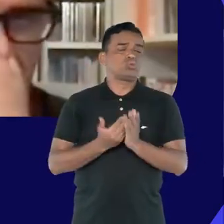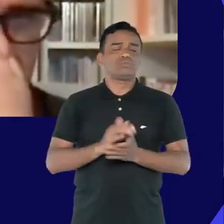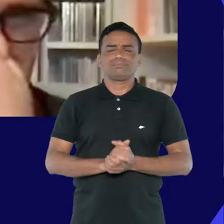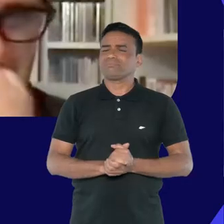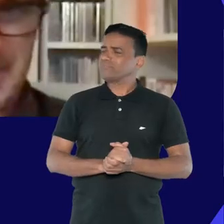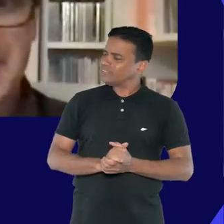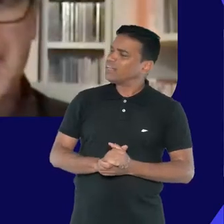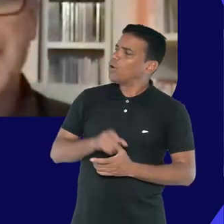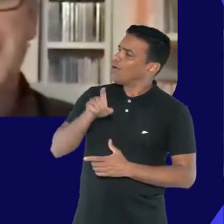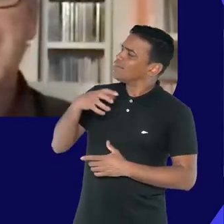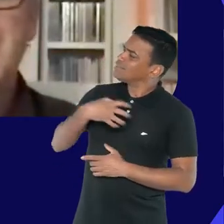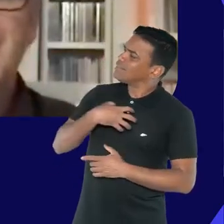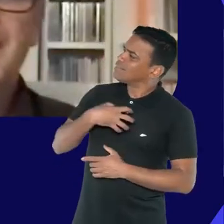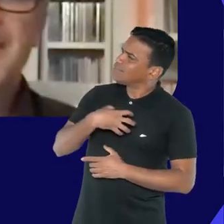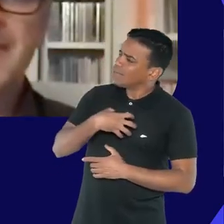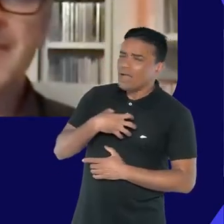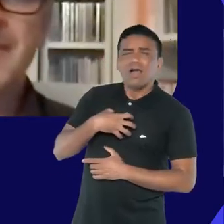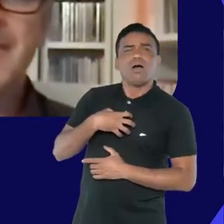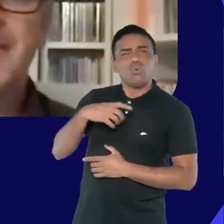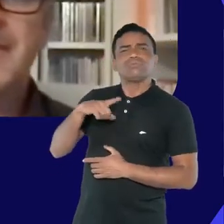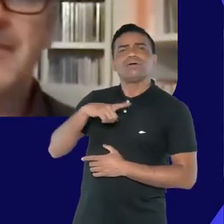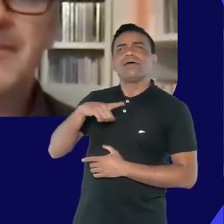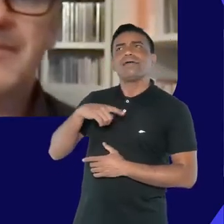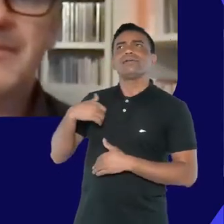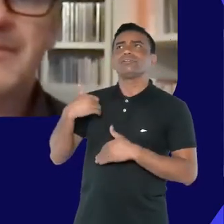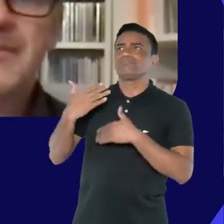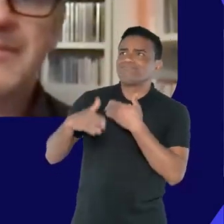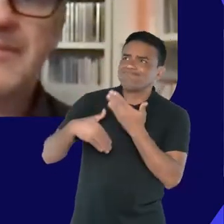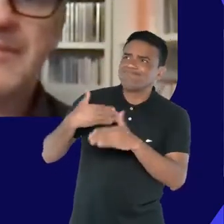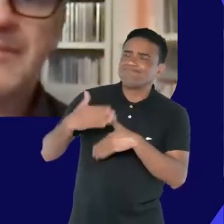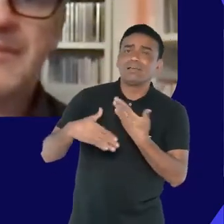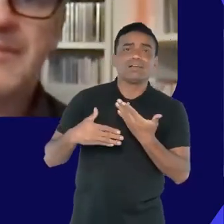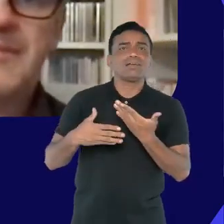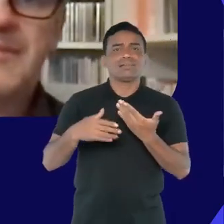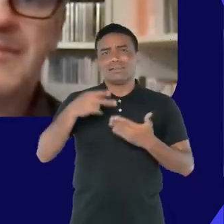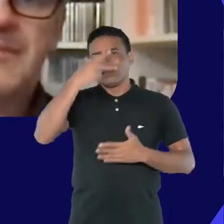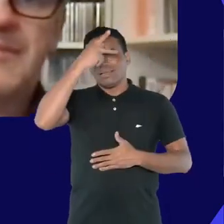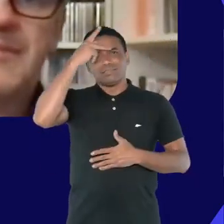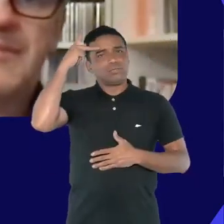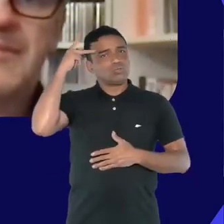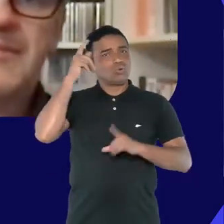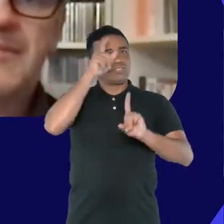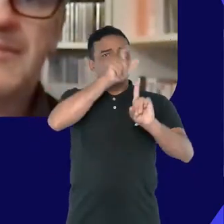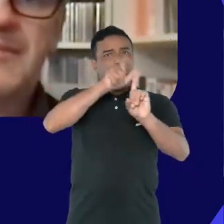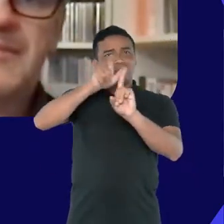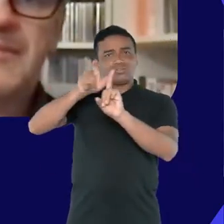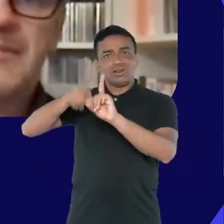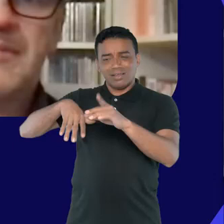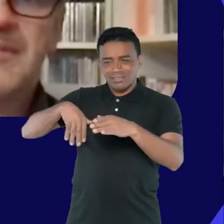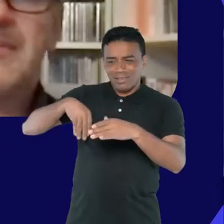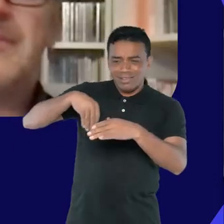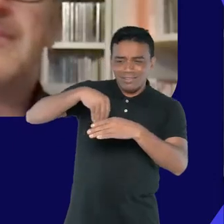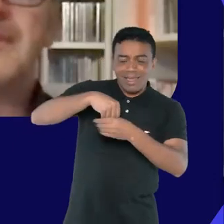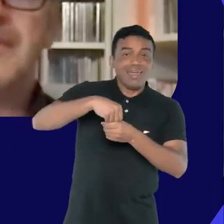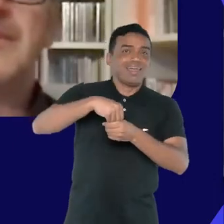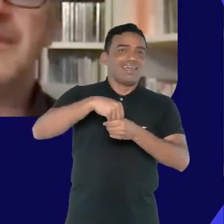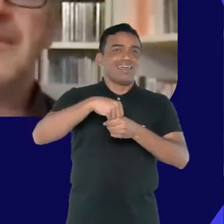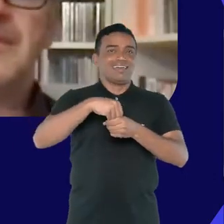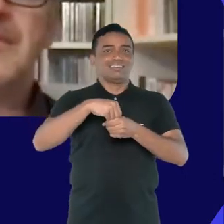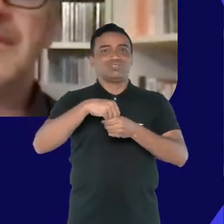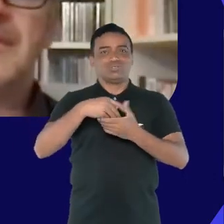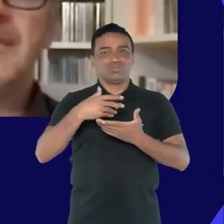tem é que à medida que nós temos os coadjuvantes que fazem parte dessa nossa, né, desse